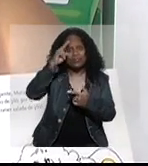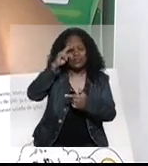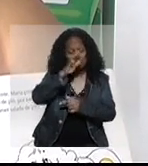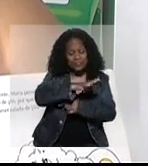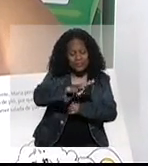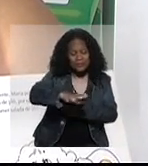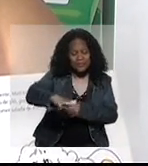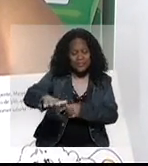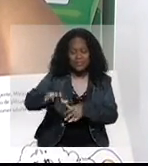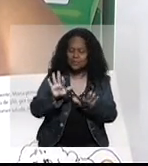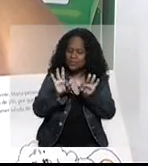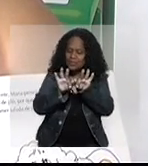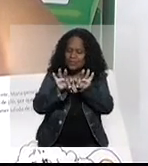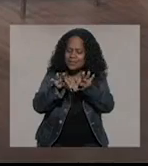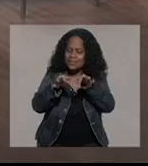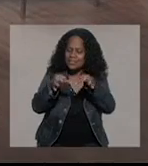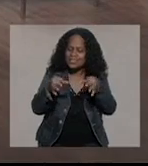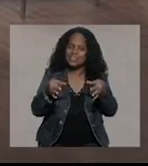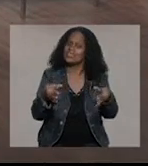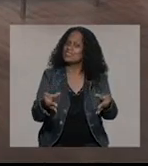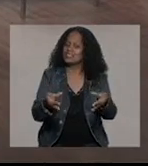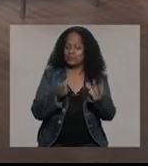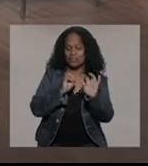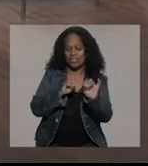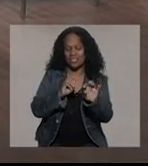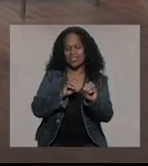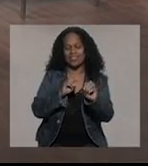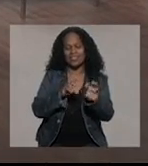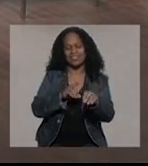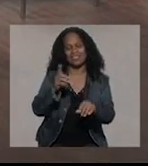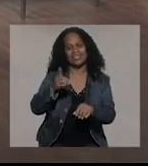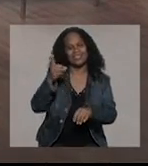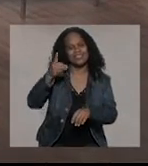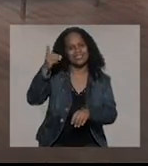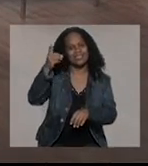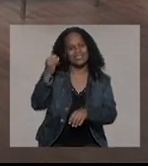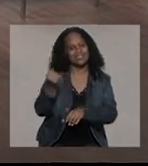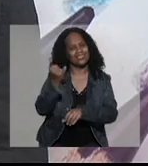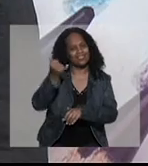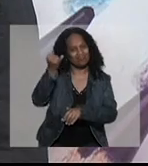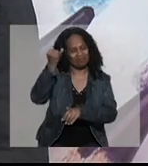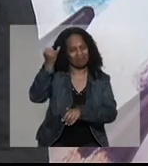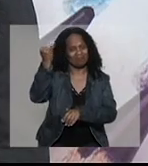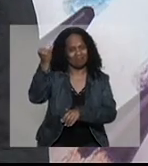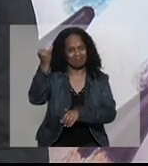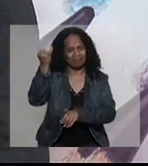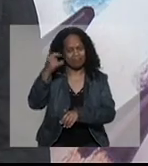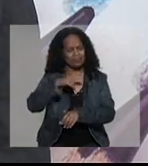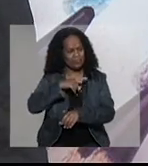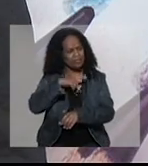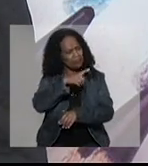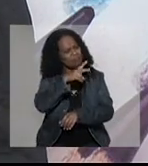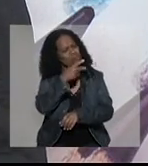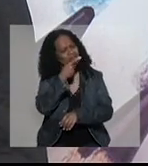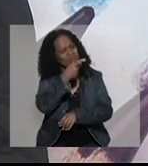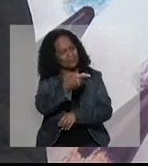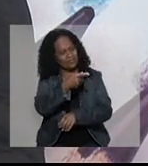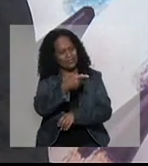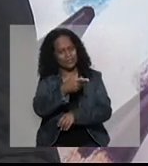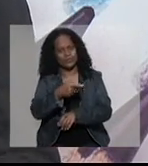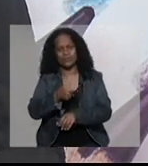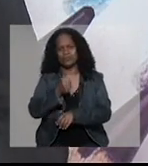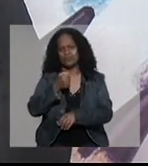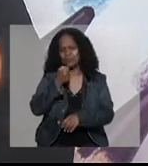história infantil. E é uma história infantil educando o adulto, né? E é muito importante. E é fantástico. Tem a ver com o que você